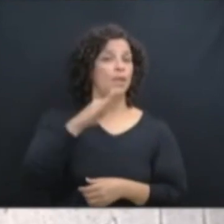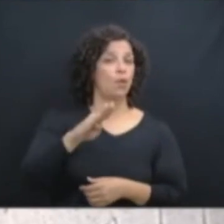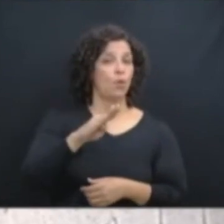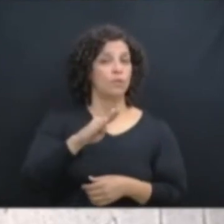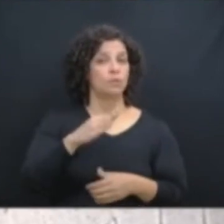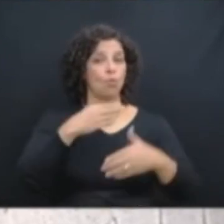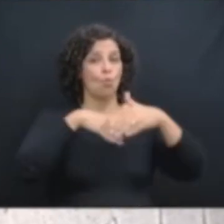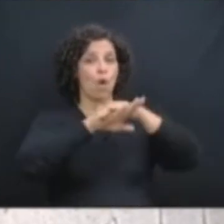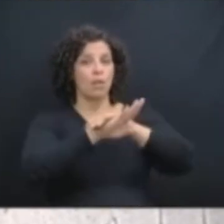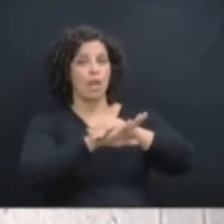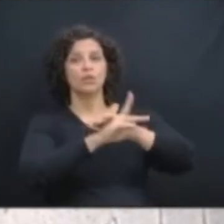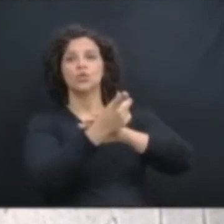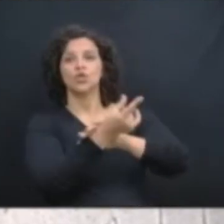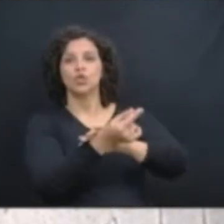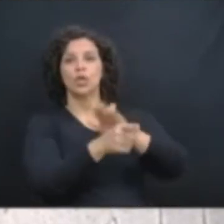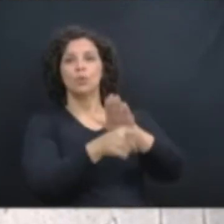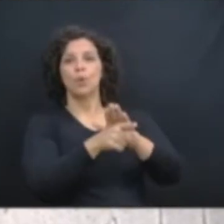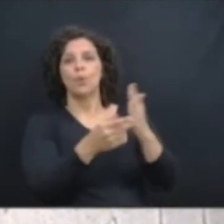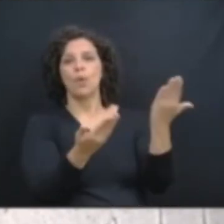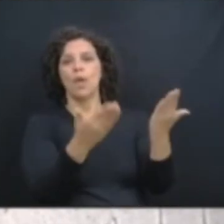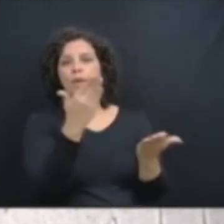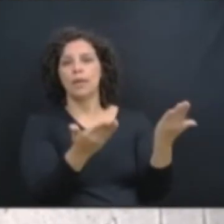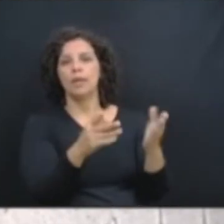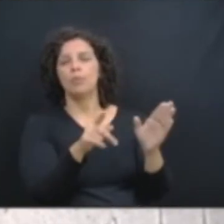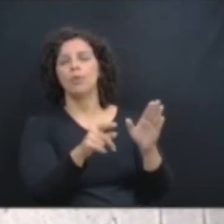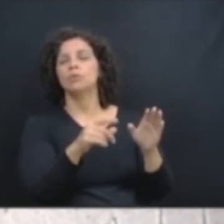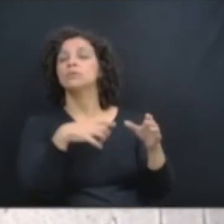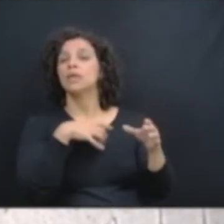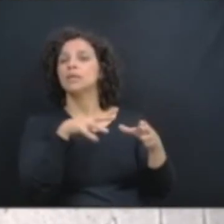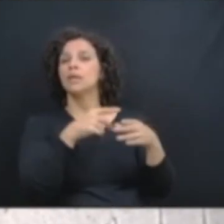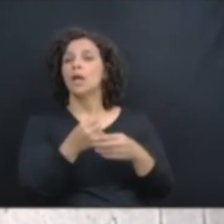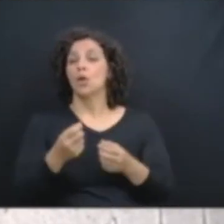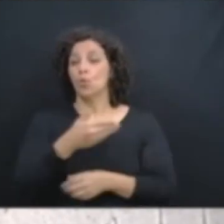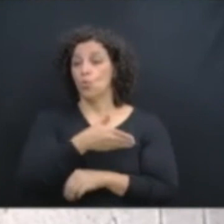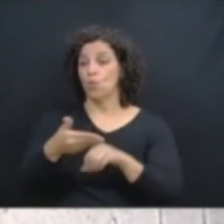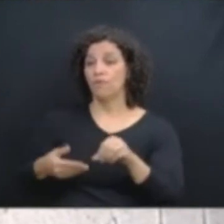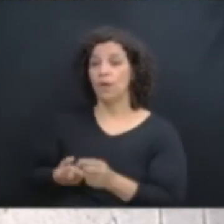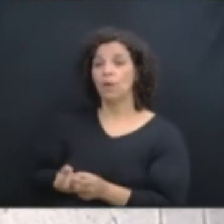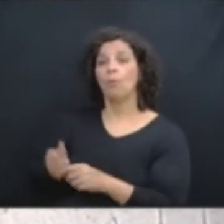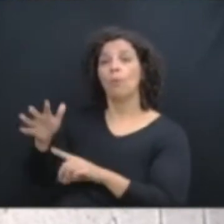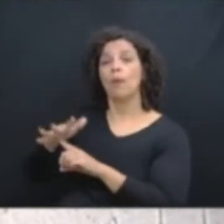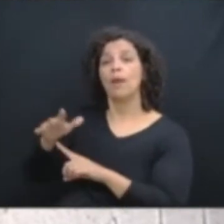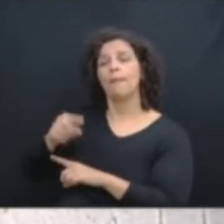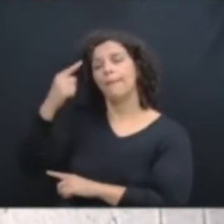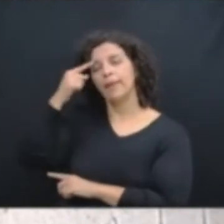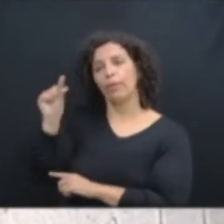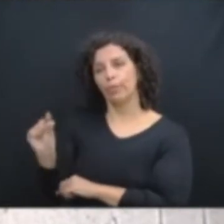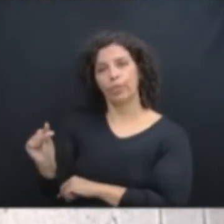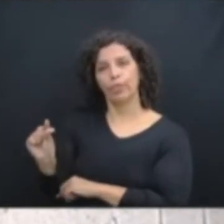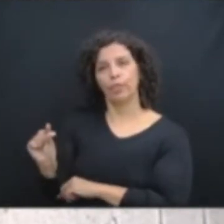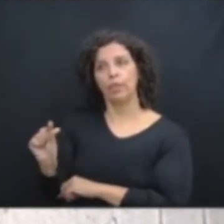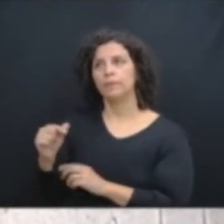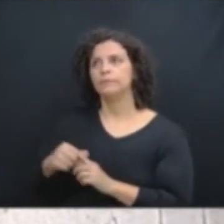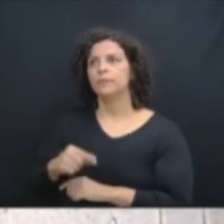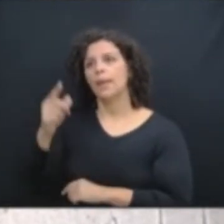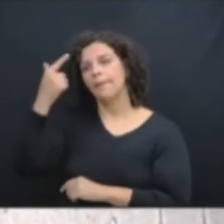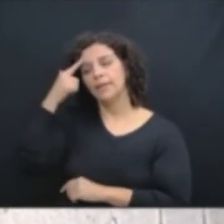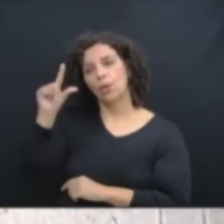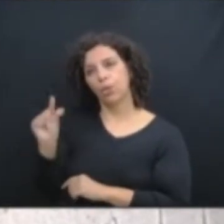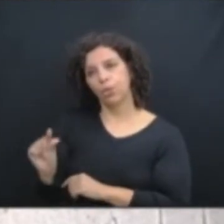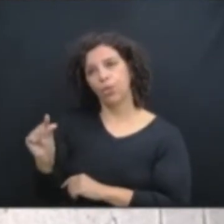em caixa declarado no seu balanço patrimonial. E o governo do Paraná Pensa pequeno.